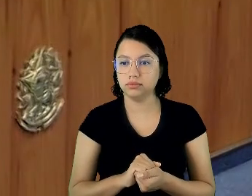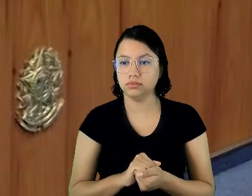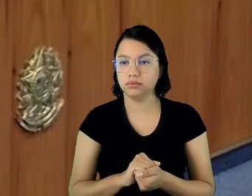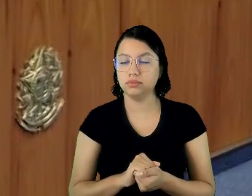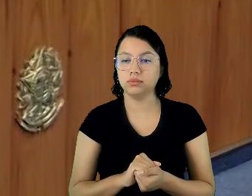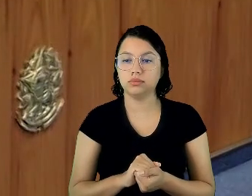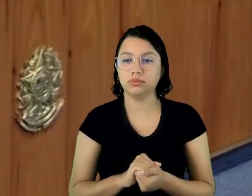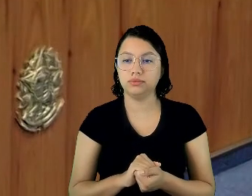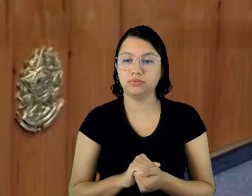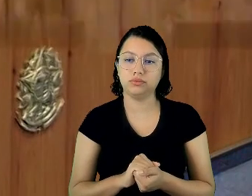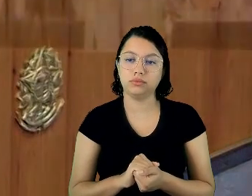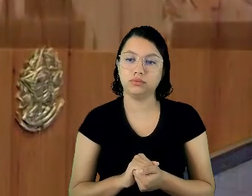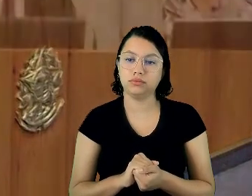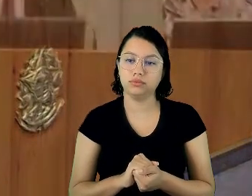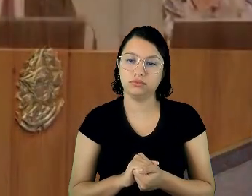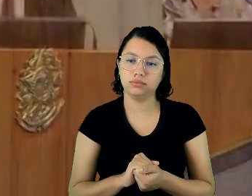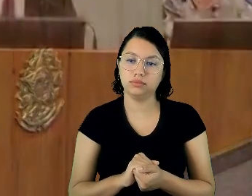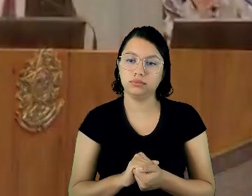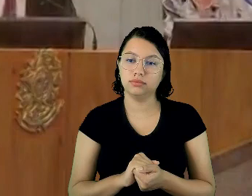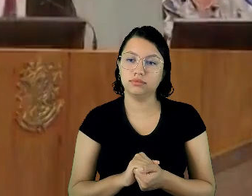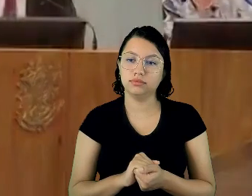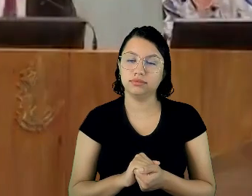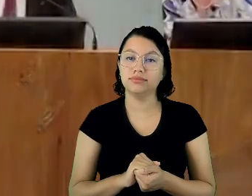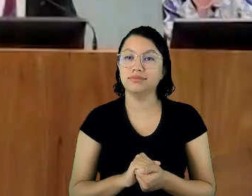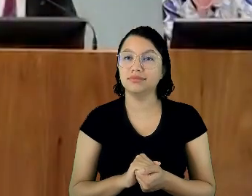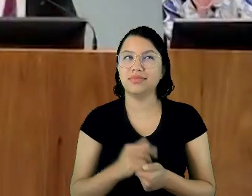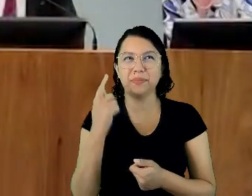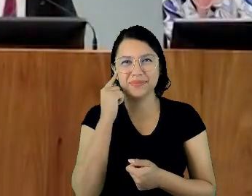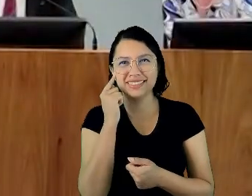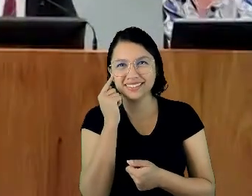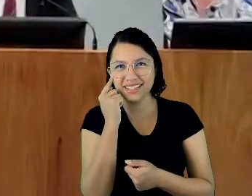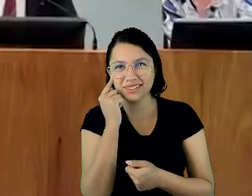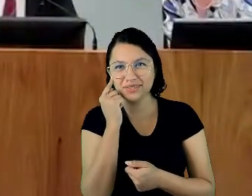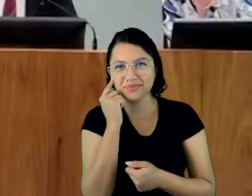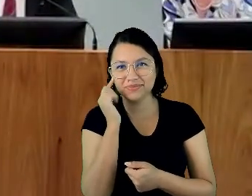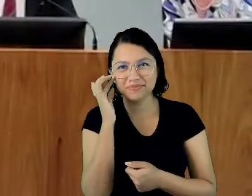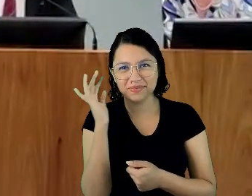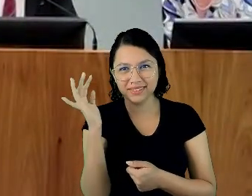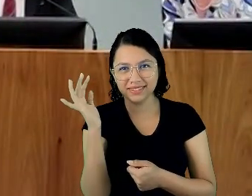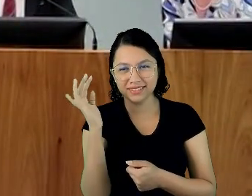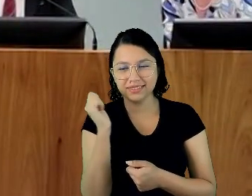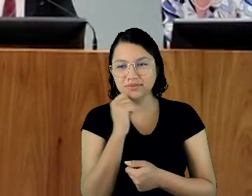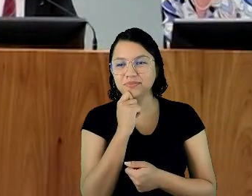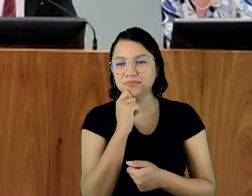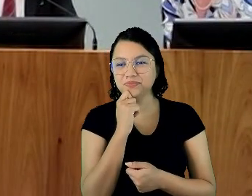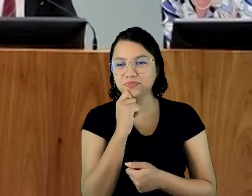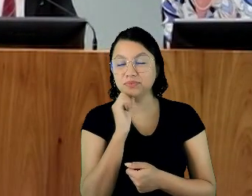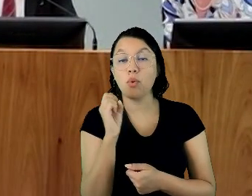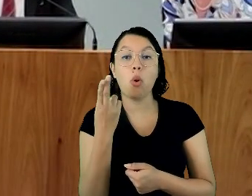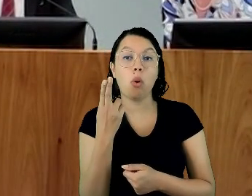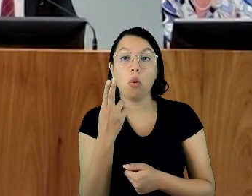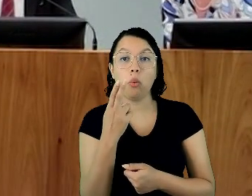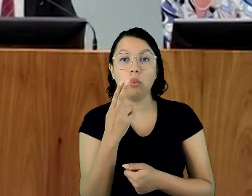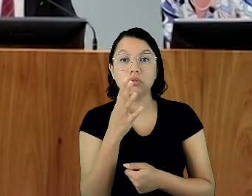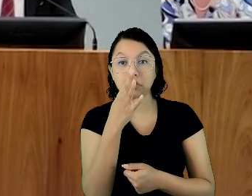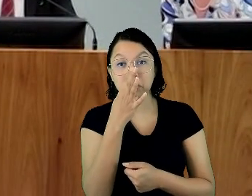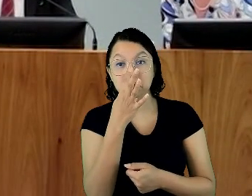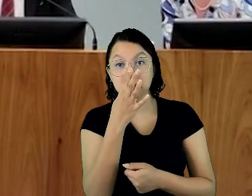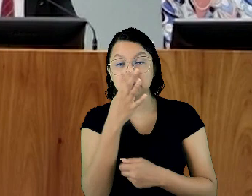está processando, ou por quem nos assiste pela